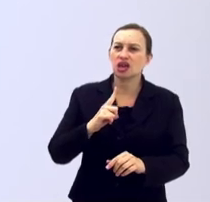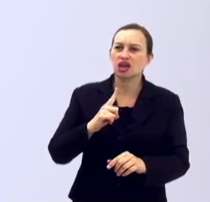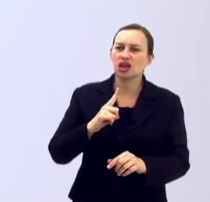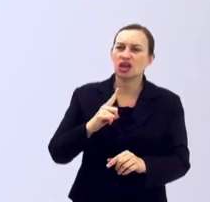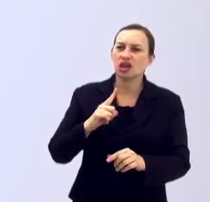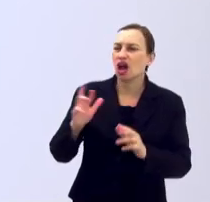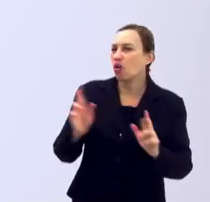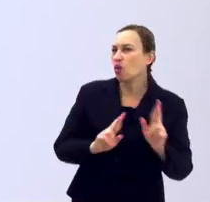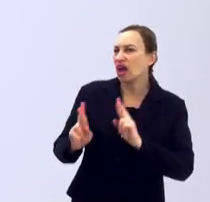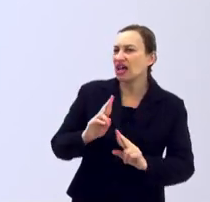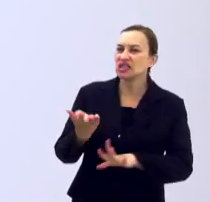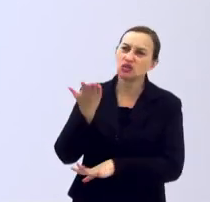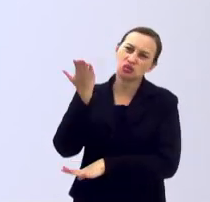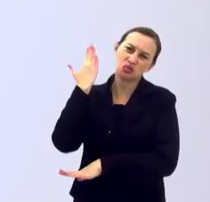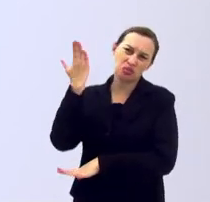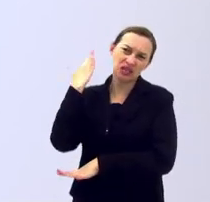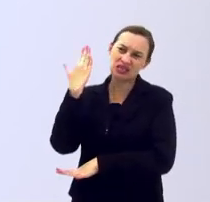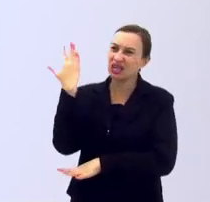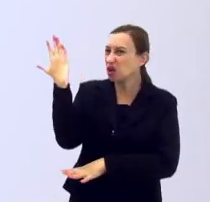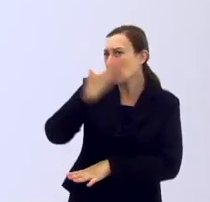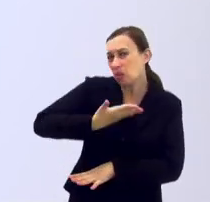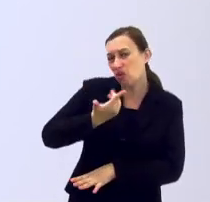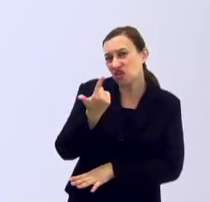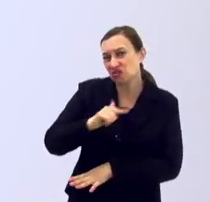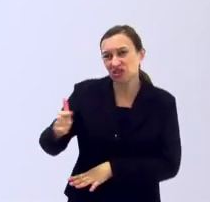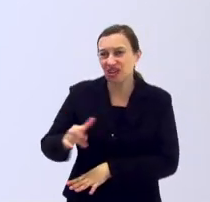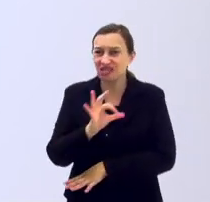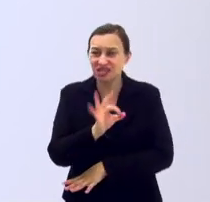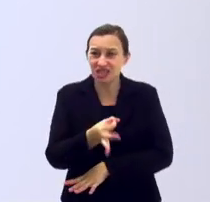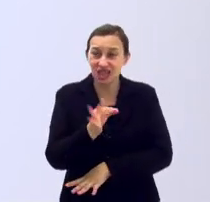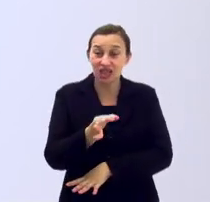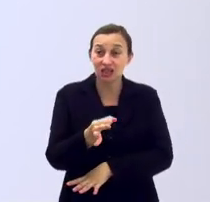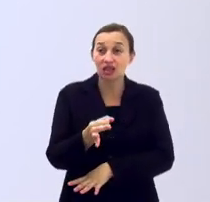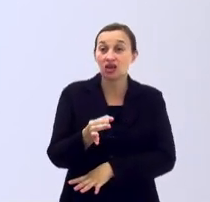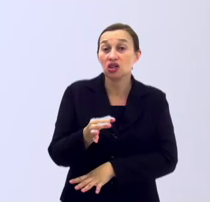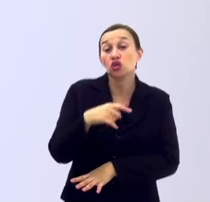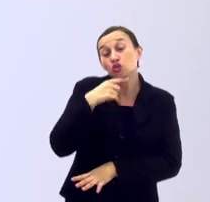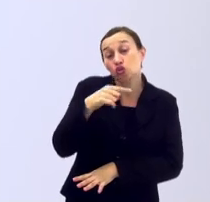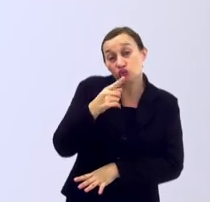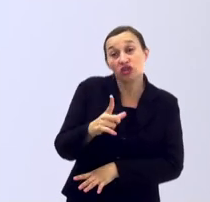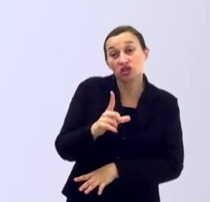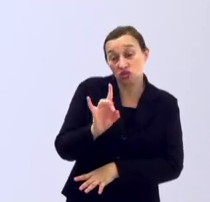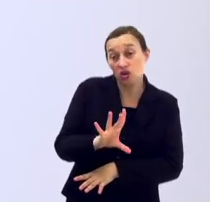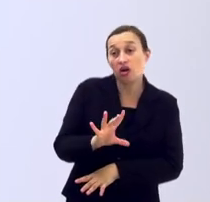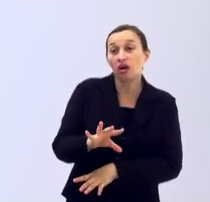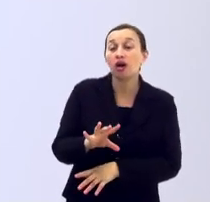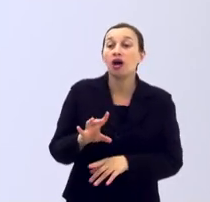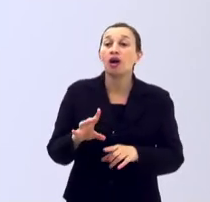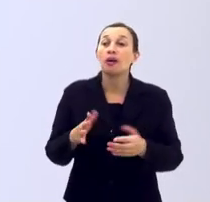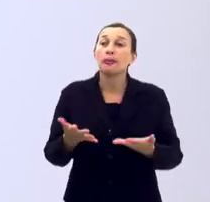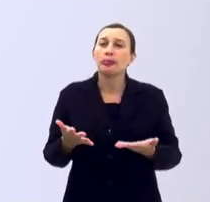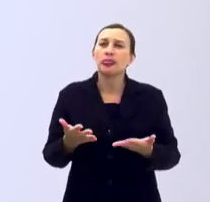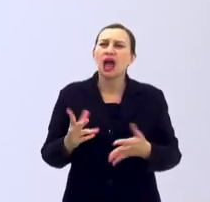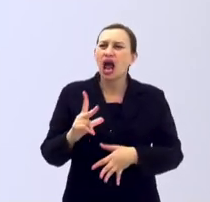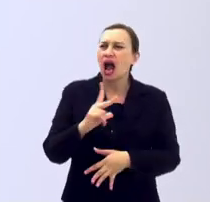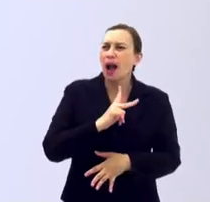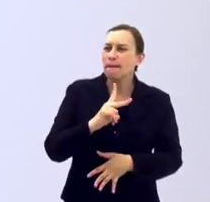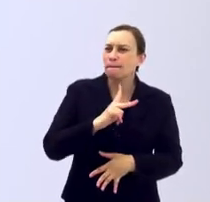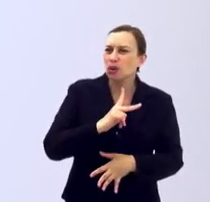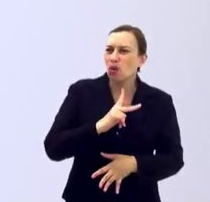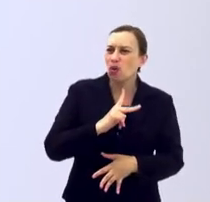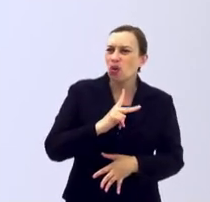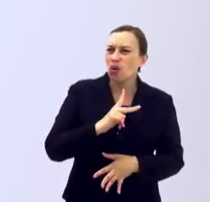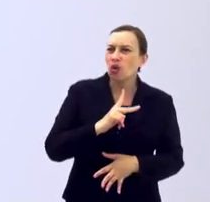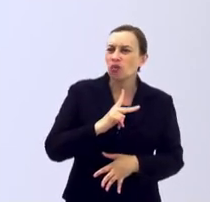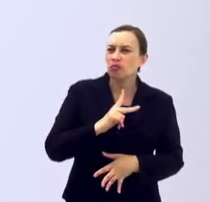alguma coisa, mas não há prova concreta disso. Mas ele tinha um ódio muito grande e a